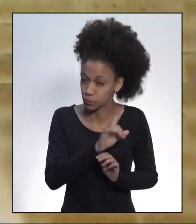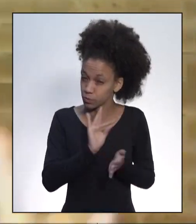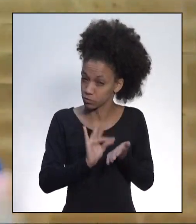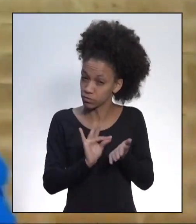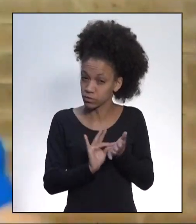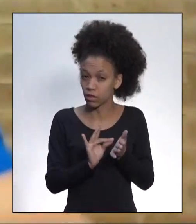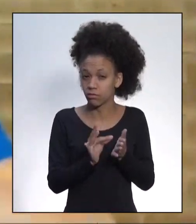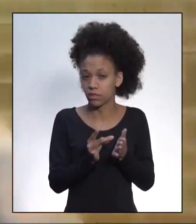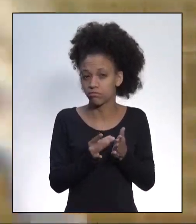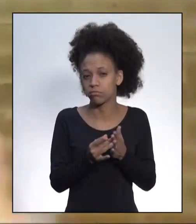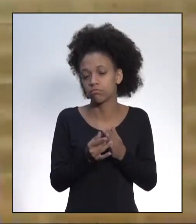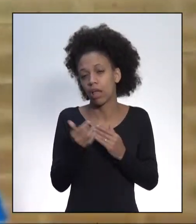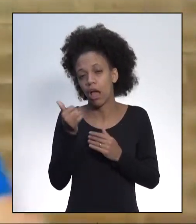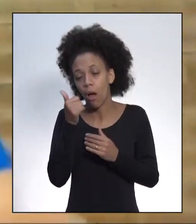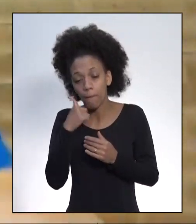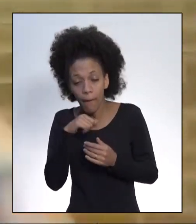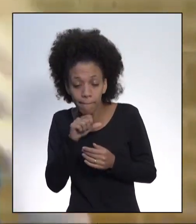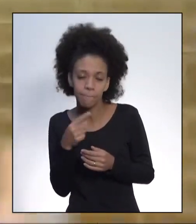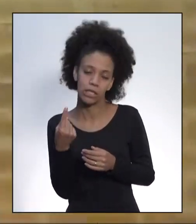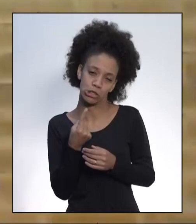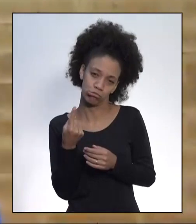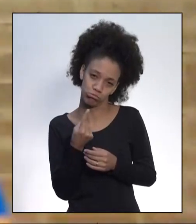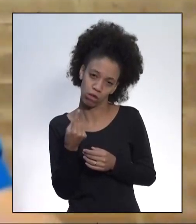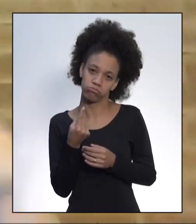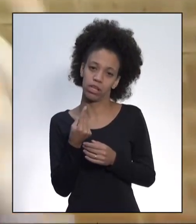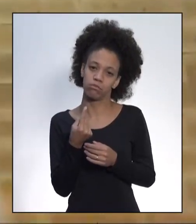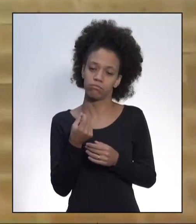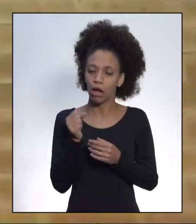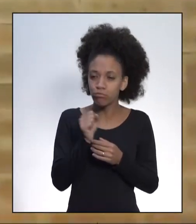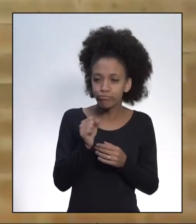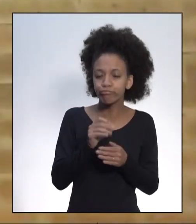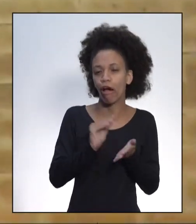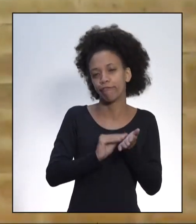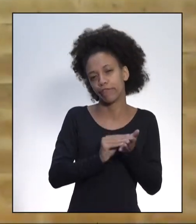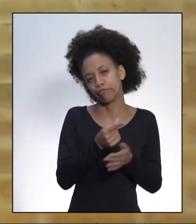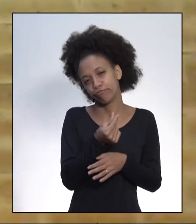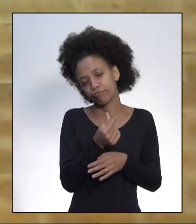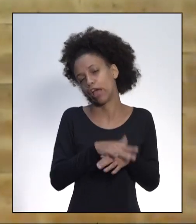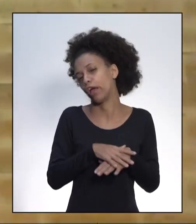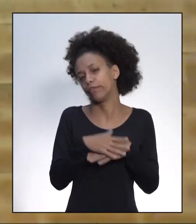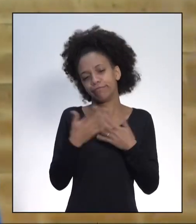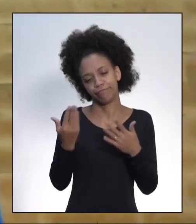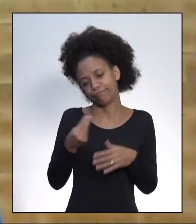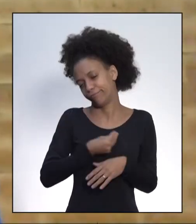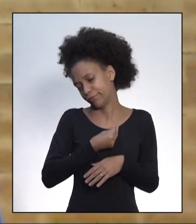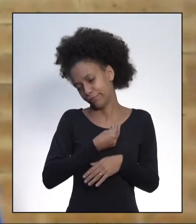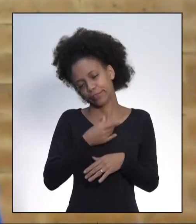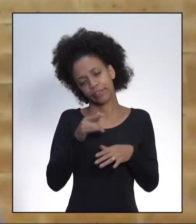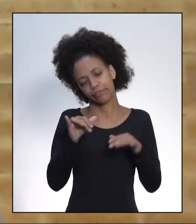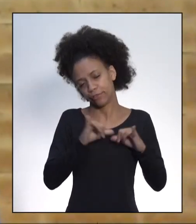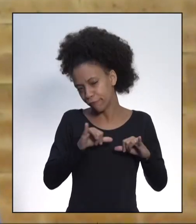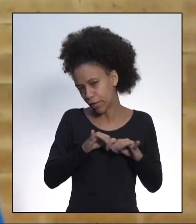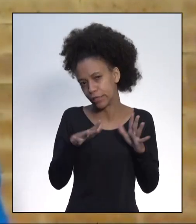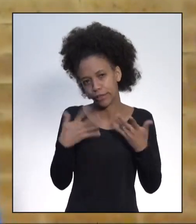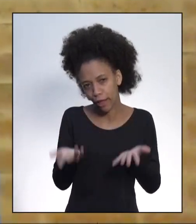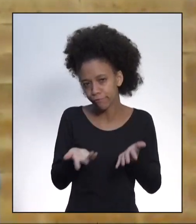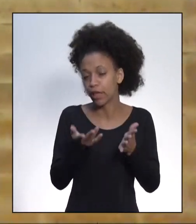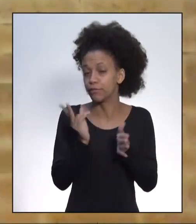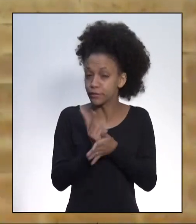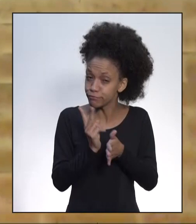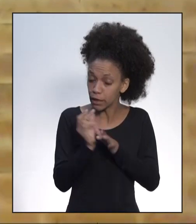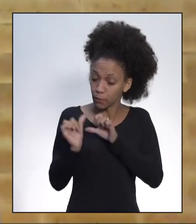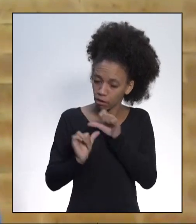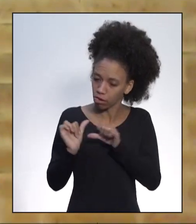fui criado por uma mãe solteira, bastante dificuldade, falta de grana, aquela coisa que a gente sabe. E sempre me